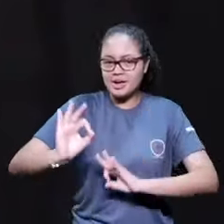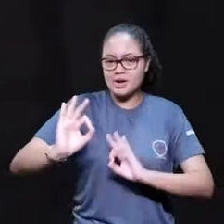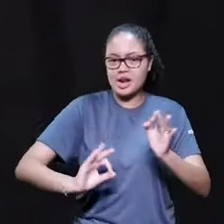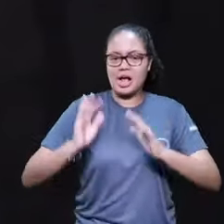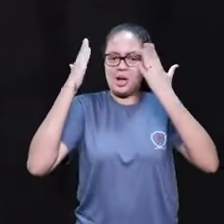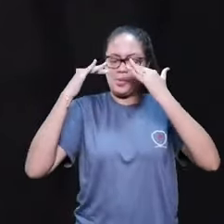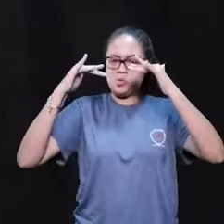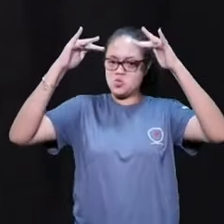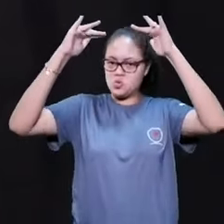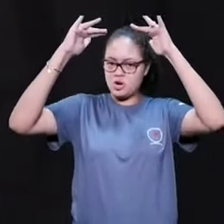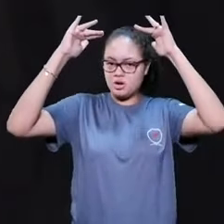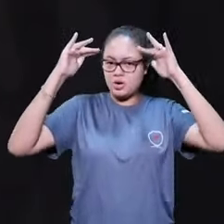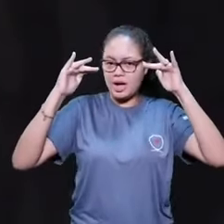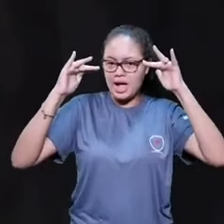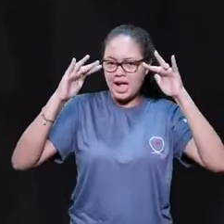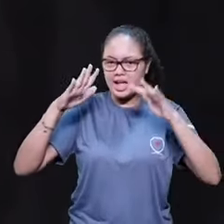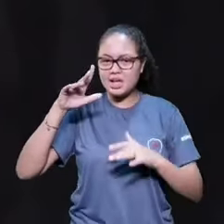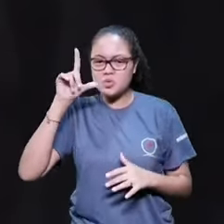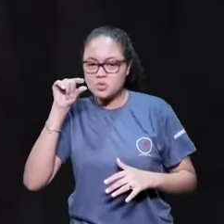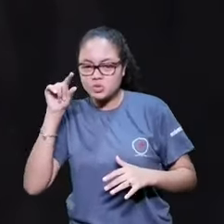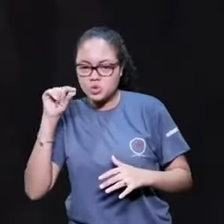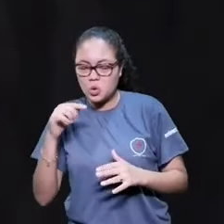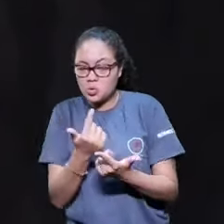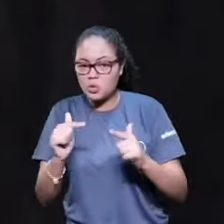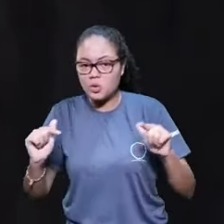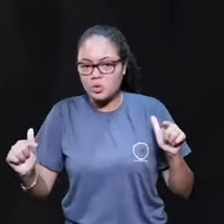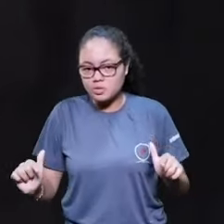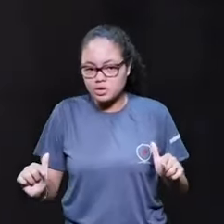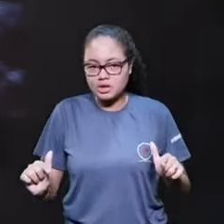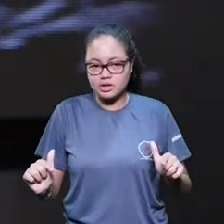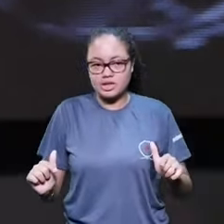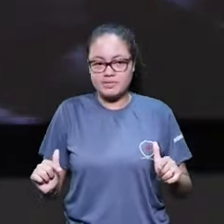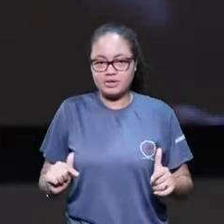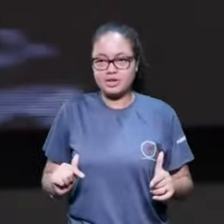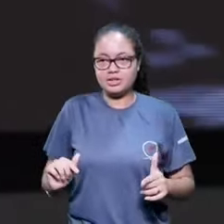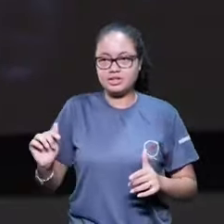rei perdeu o sono, ele vai te abrir.